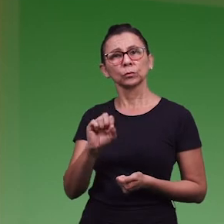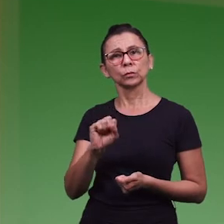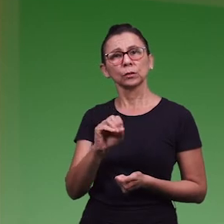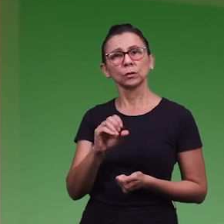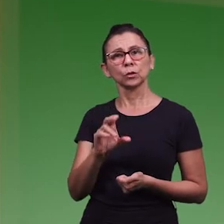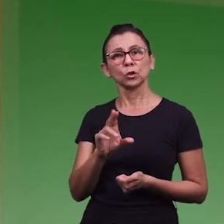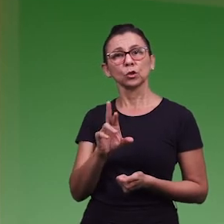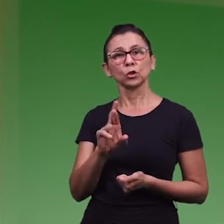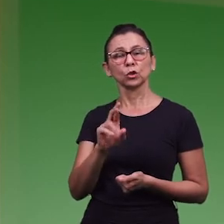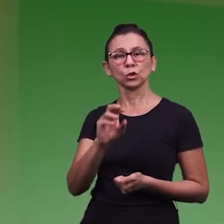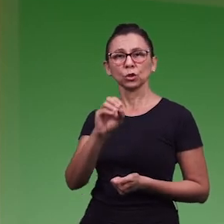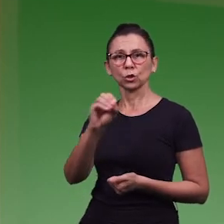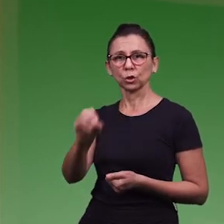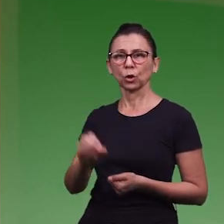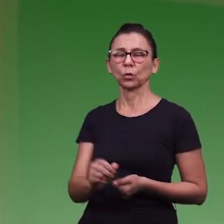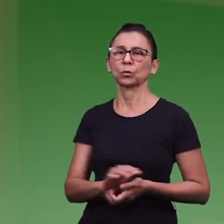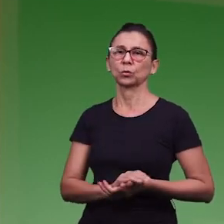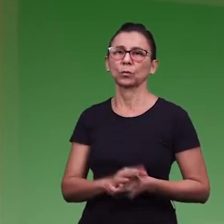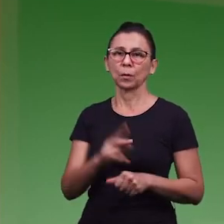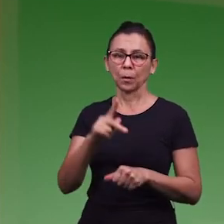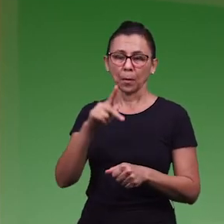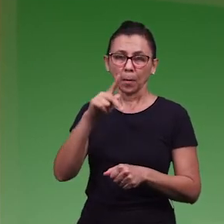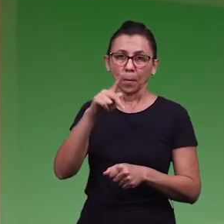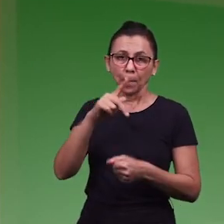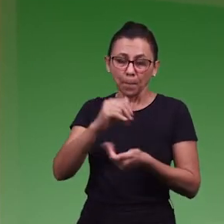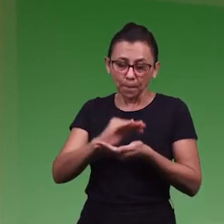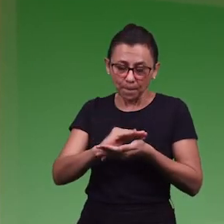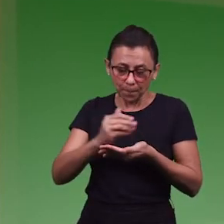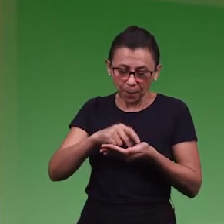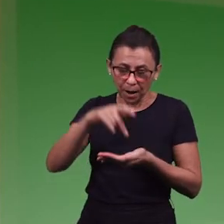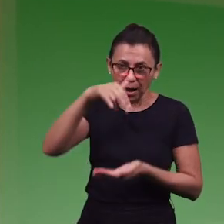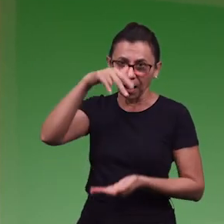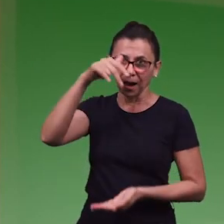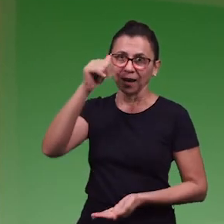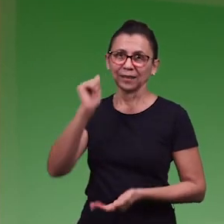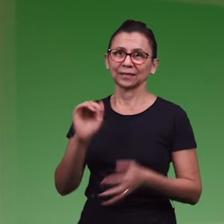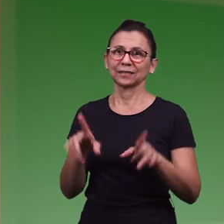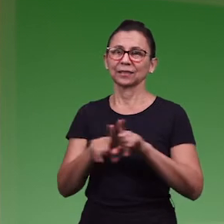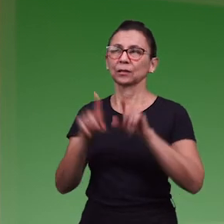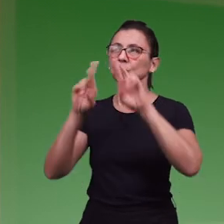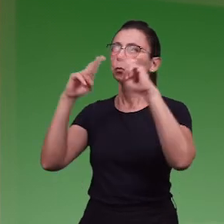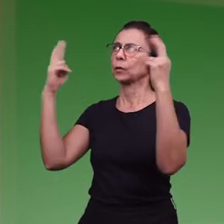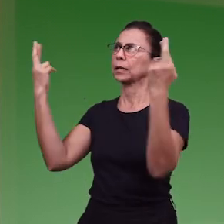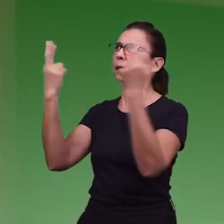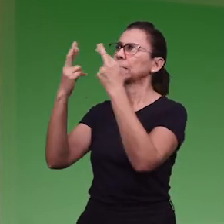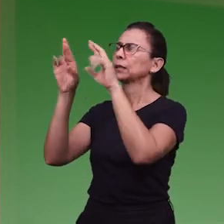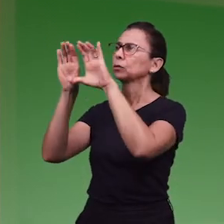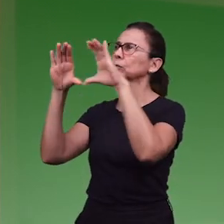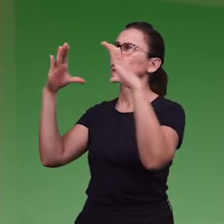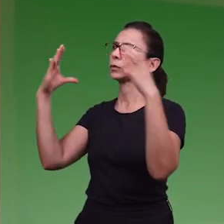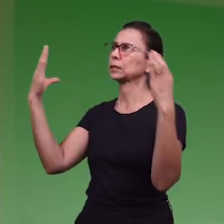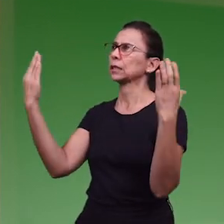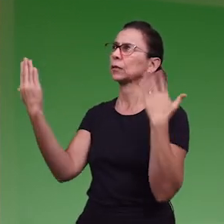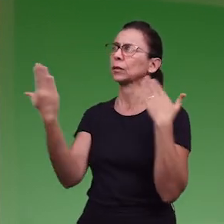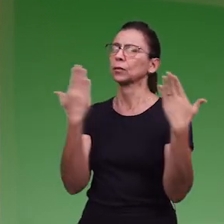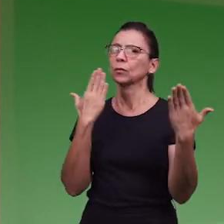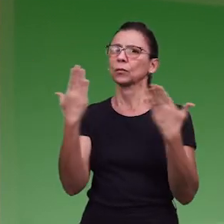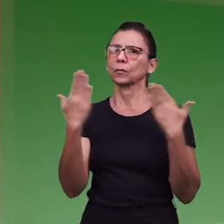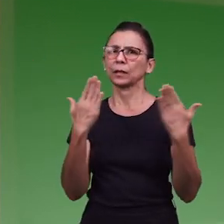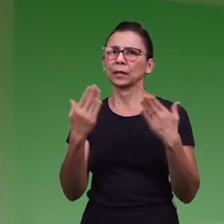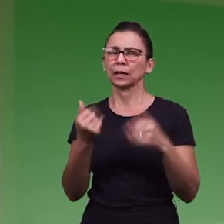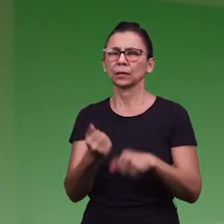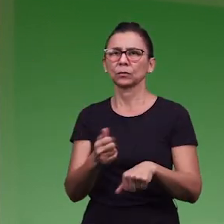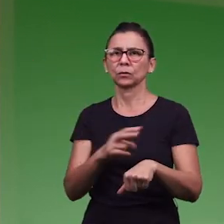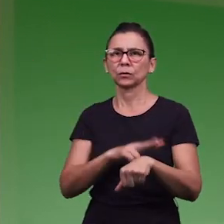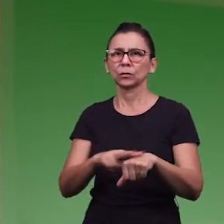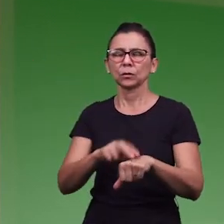13, 44. Também o reino dos céus é semelhante a um tesouro escondido no campo, que